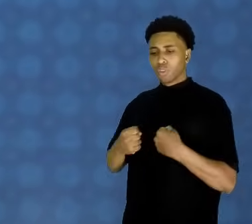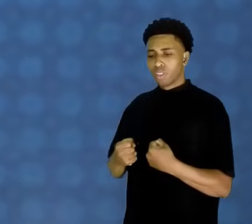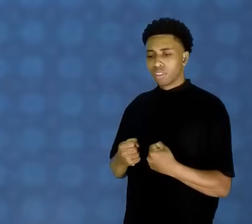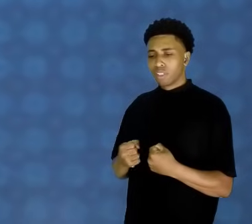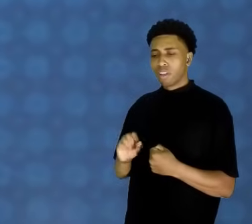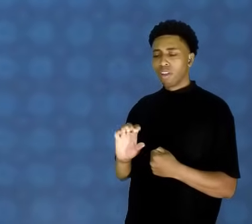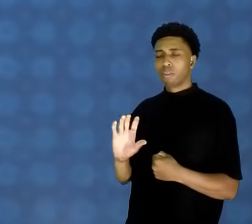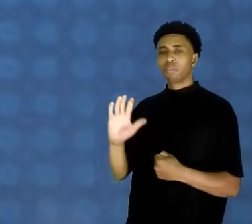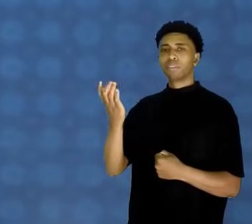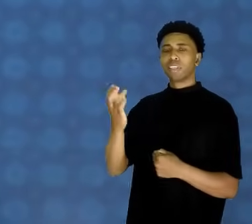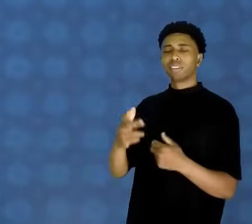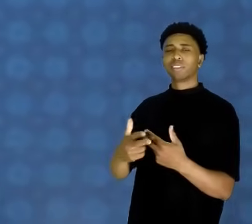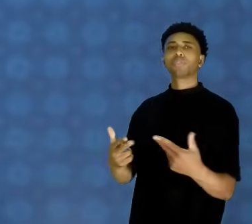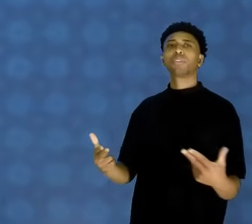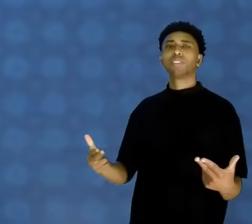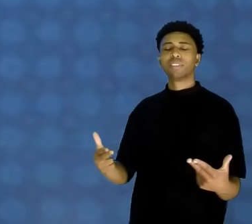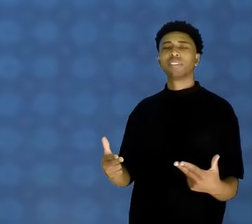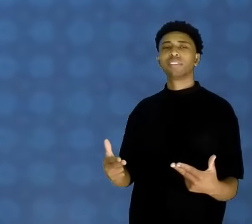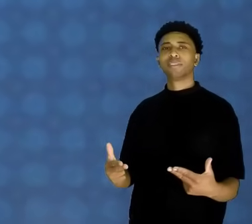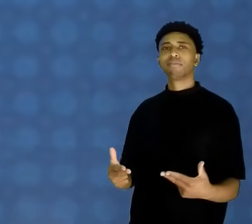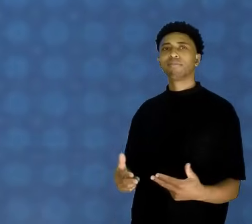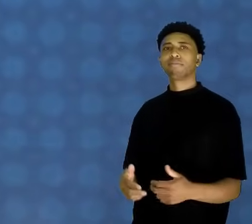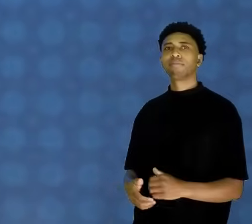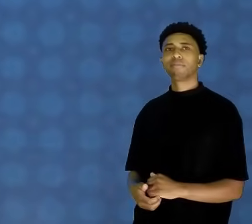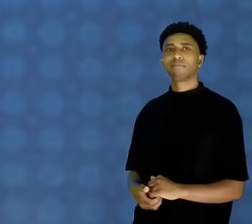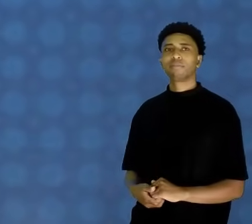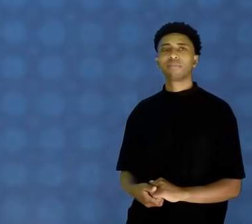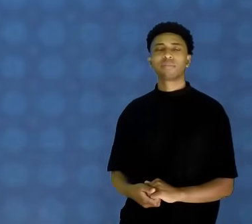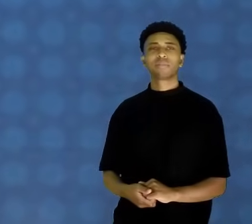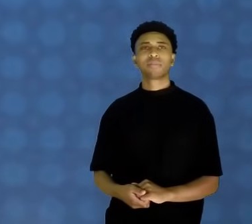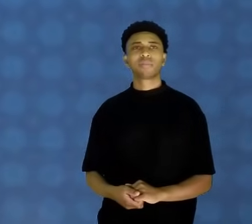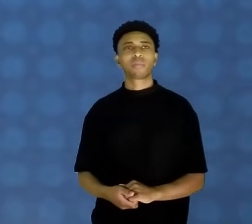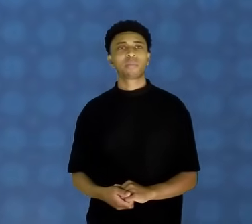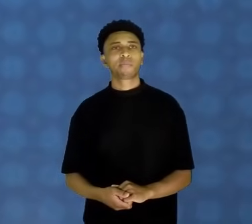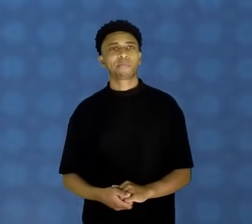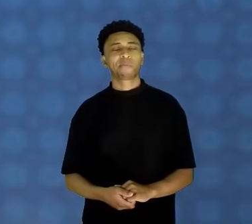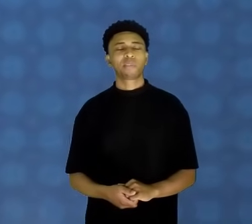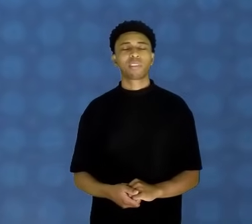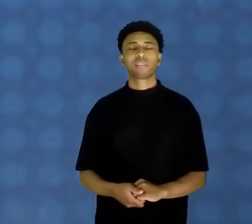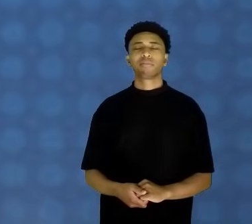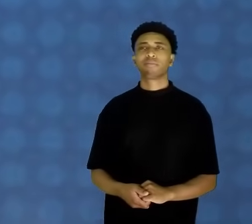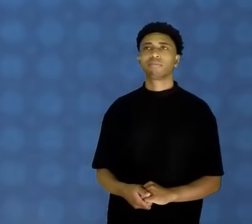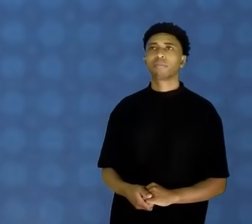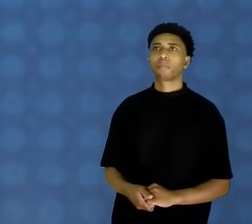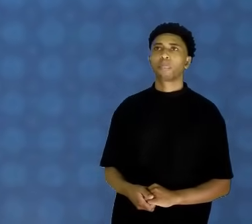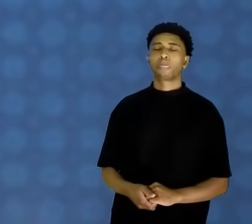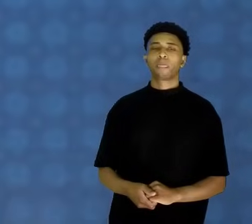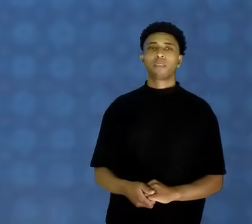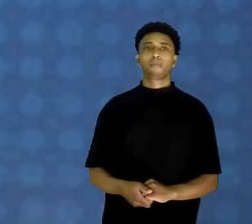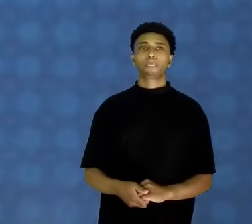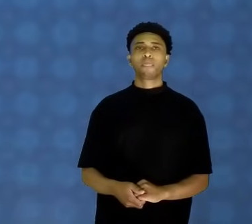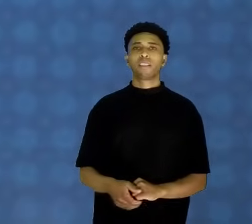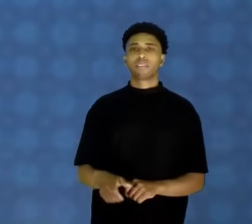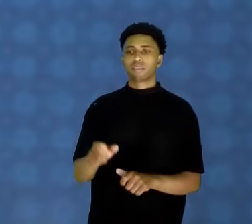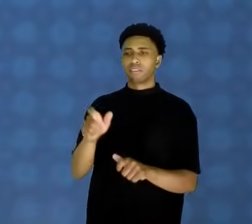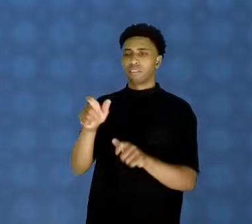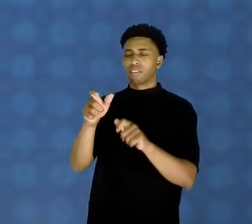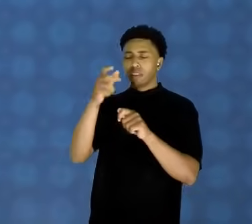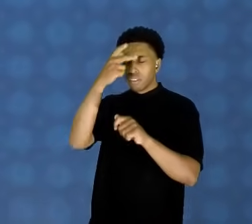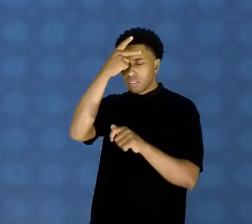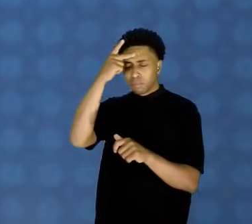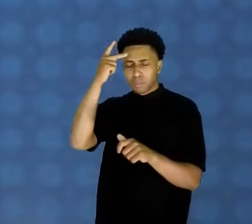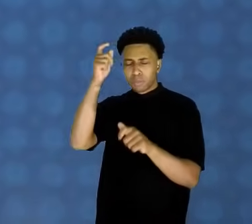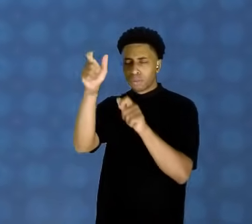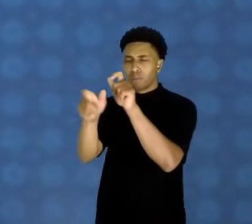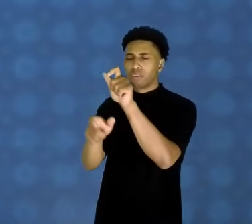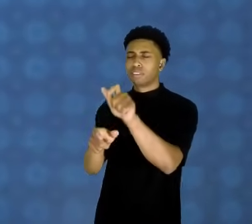explicitamente querem se livrar de você? A maioria admite que não te quer por perto. Despede-a. Manda